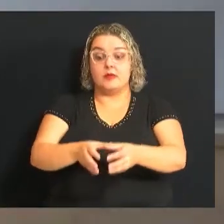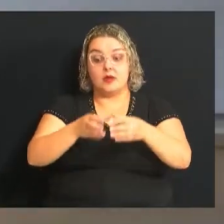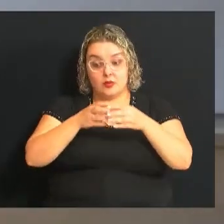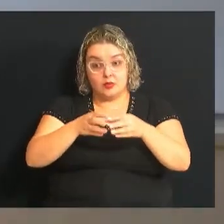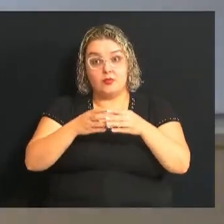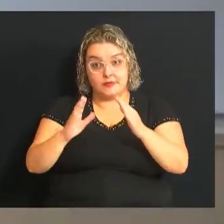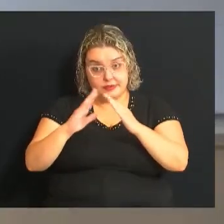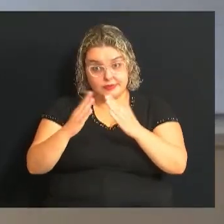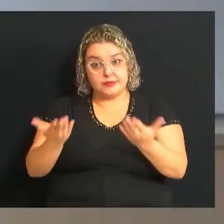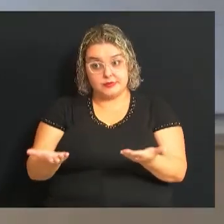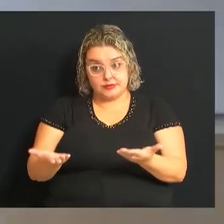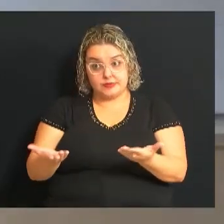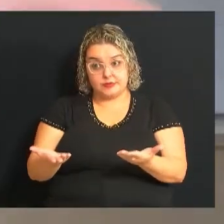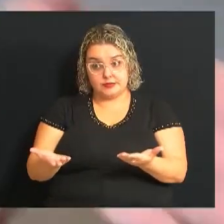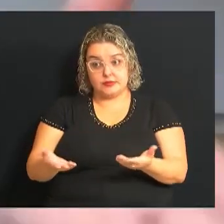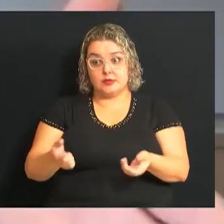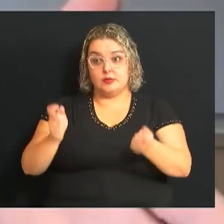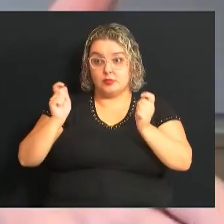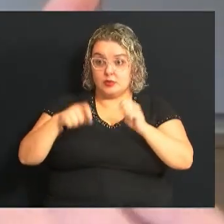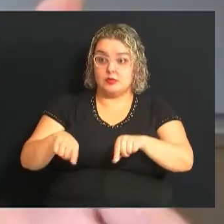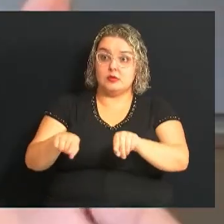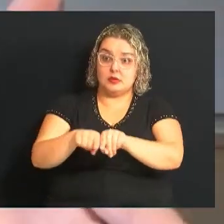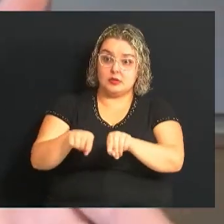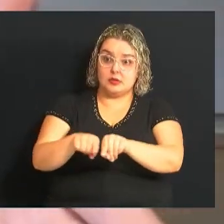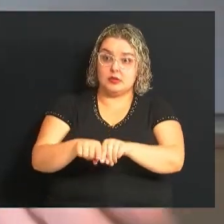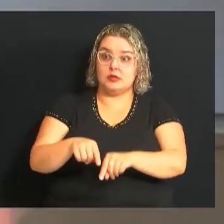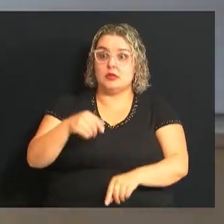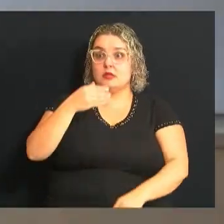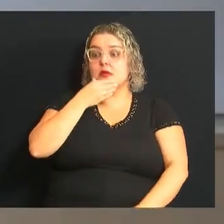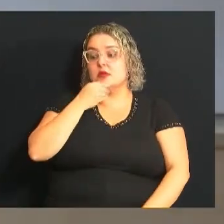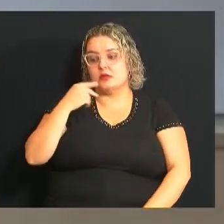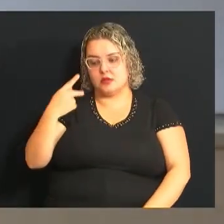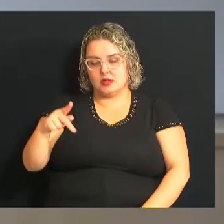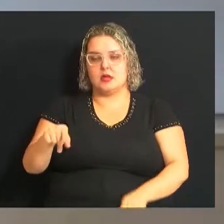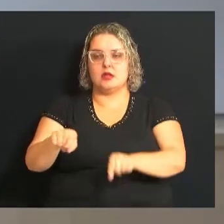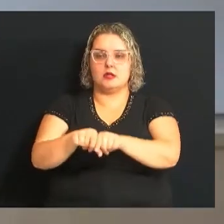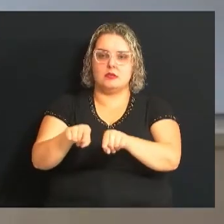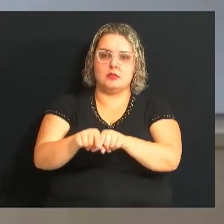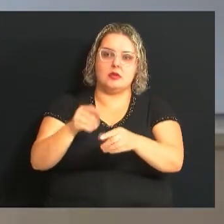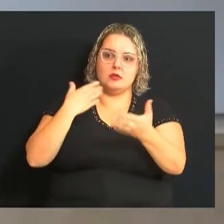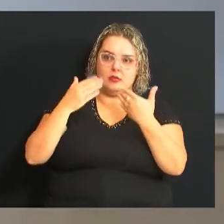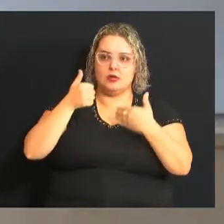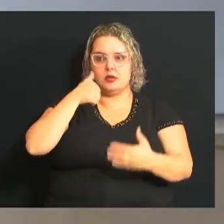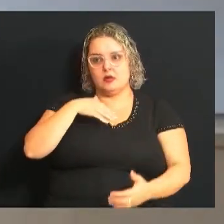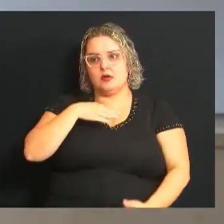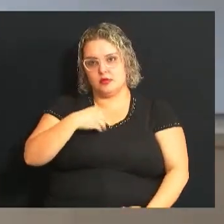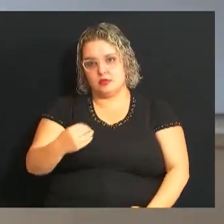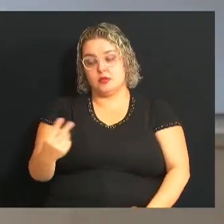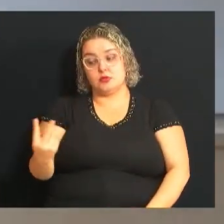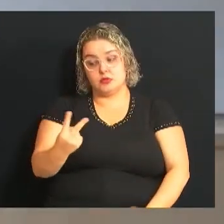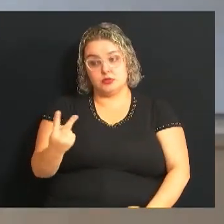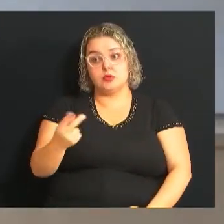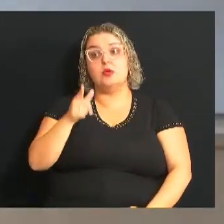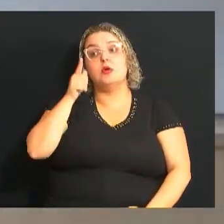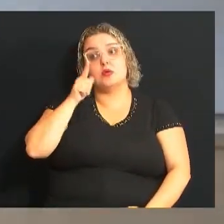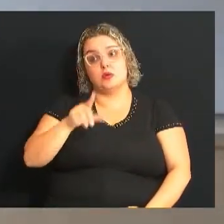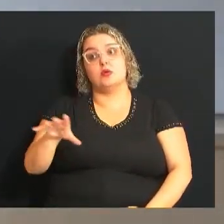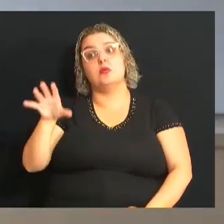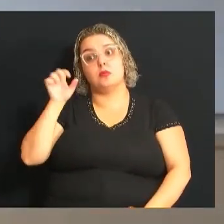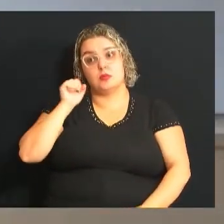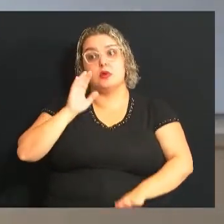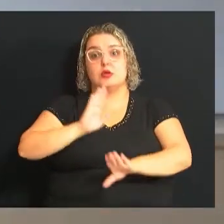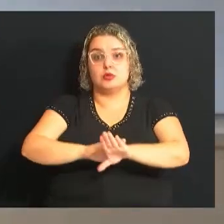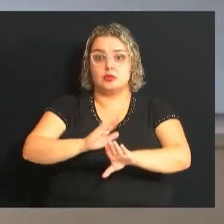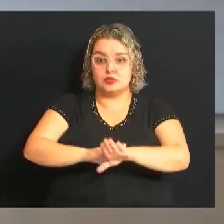de casa. Possibilitar também que ele converse com a filha. Enfim, entre eles, se eles conseguem ter uma escuta ativa, que a gente